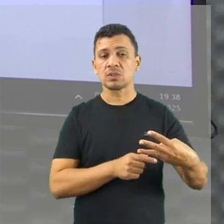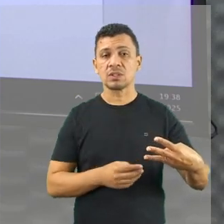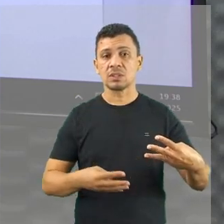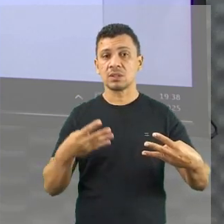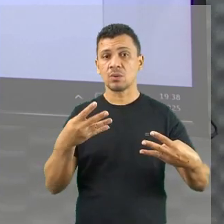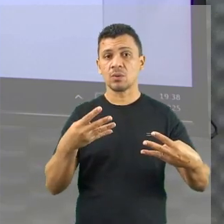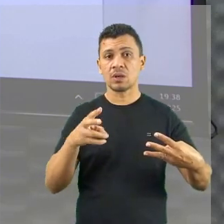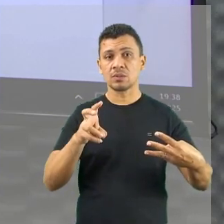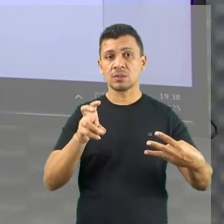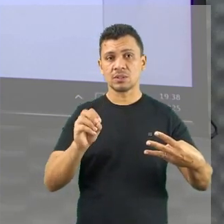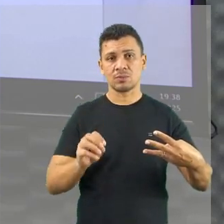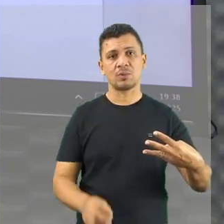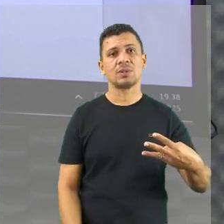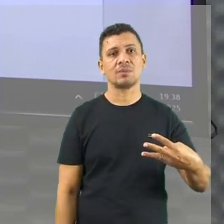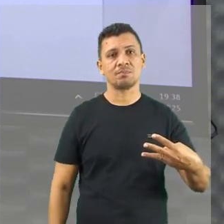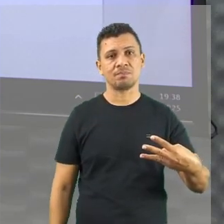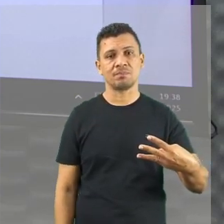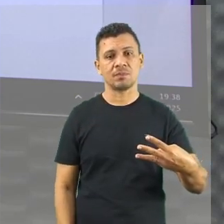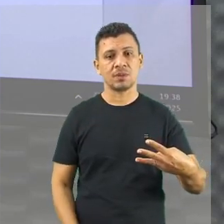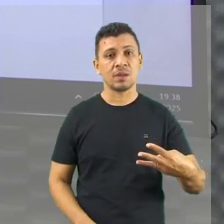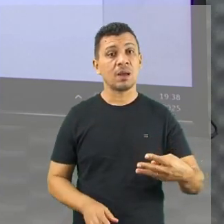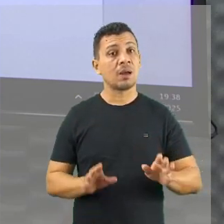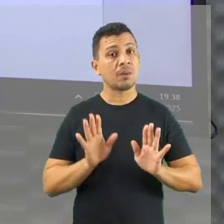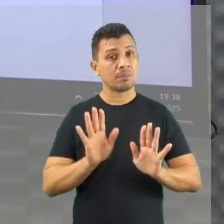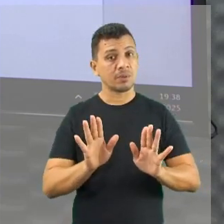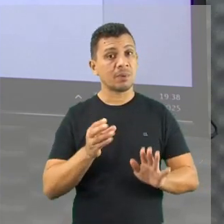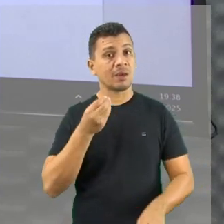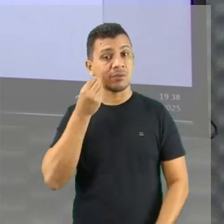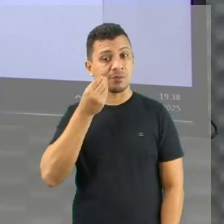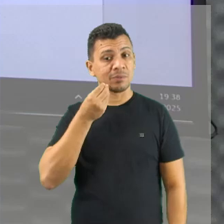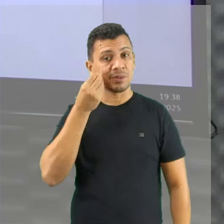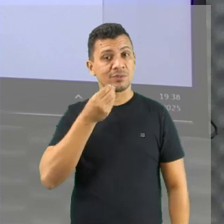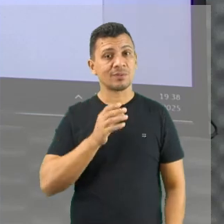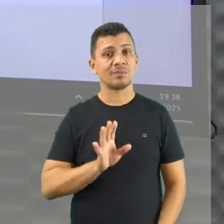450. Primeiro vamos testar, né? Vamos testar